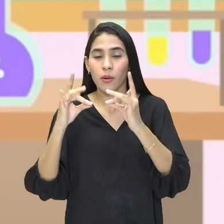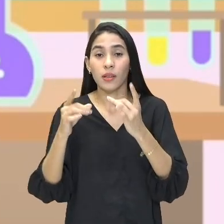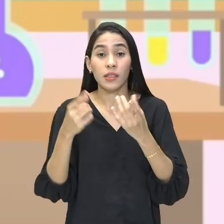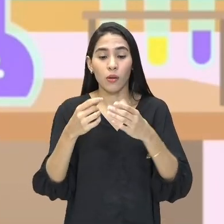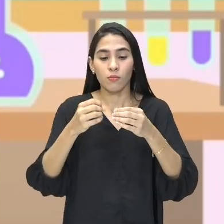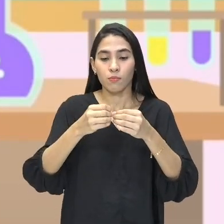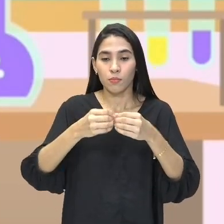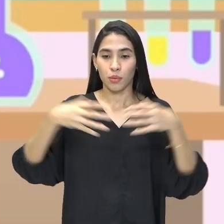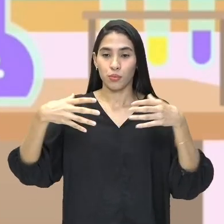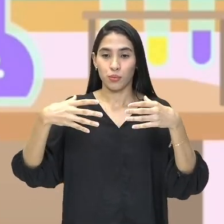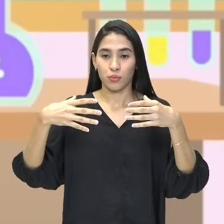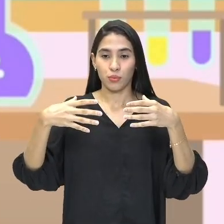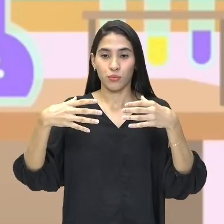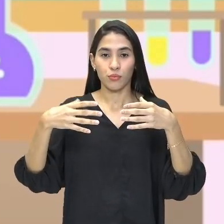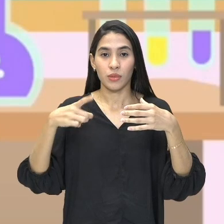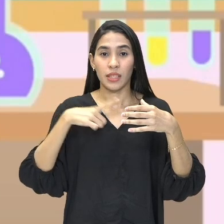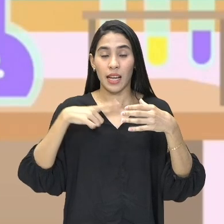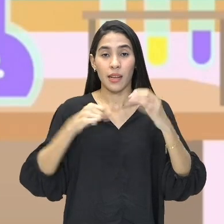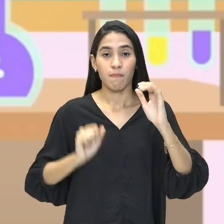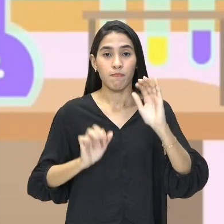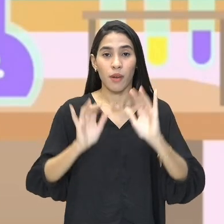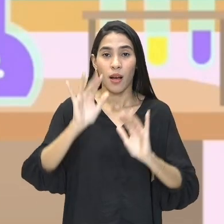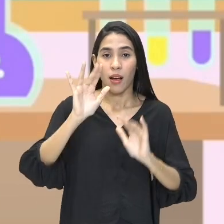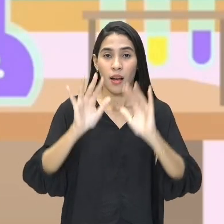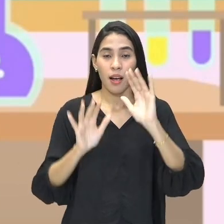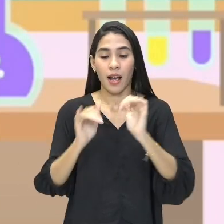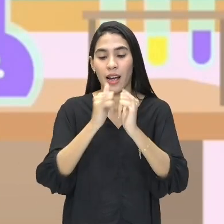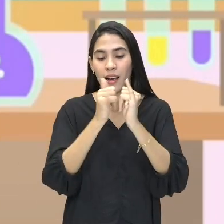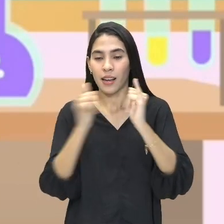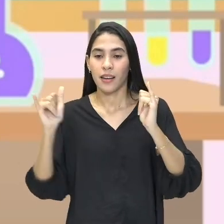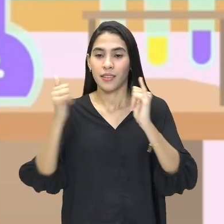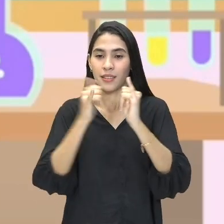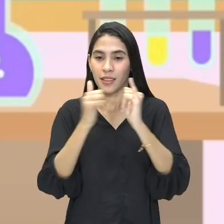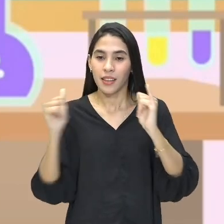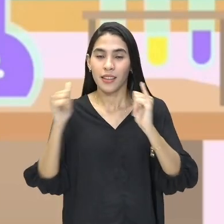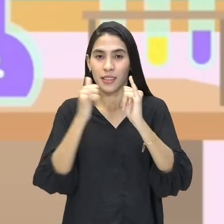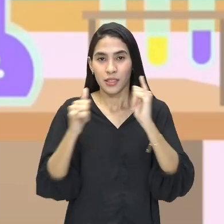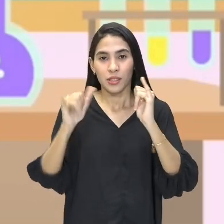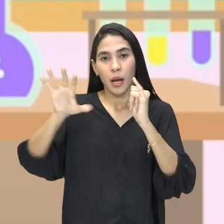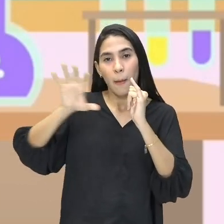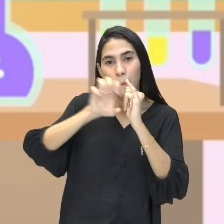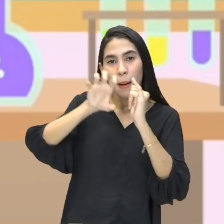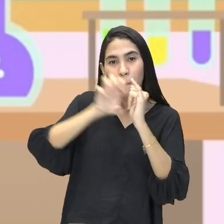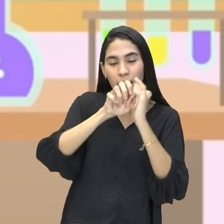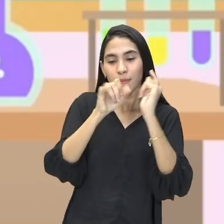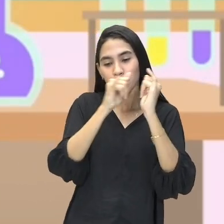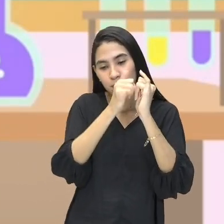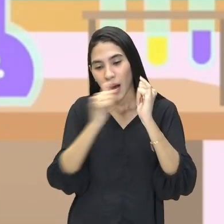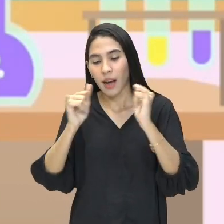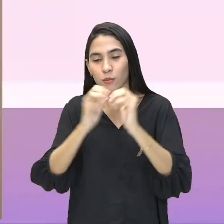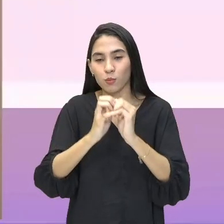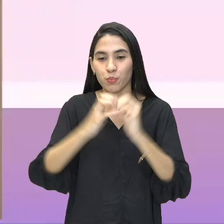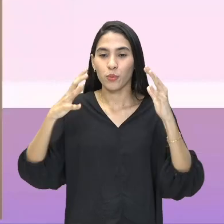ela ocorre com liberação de energia. Logo, ela é uma reação